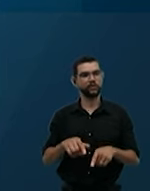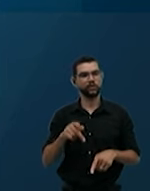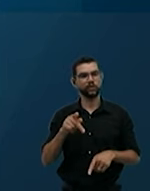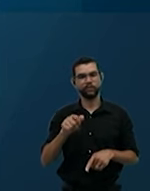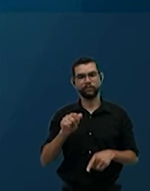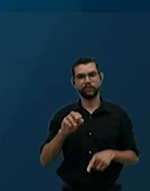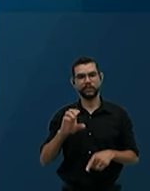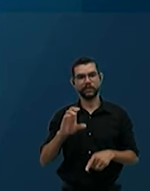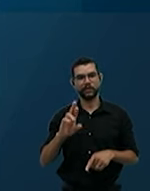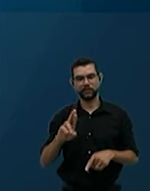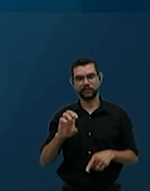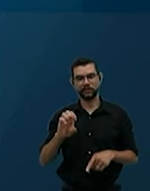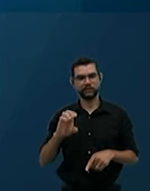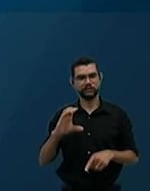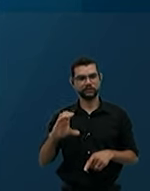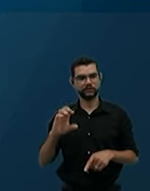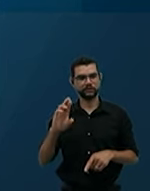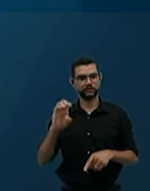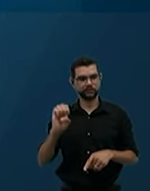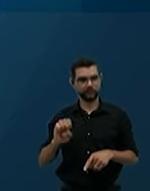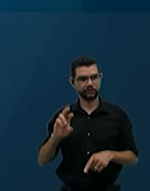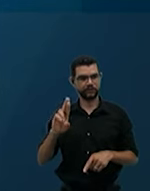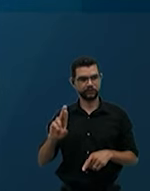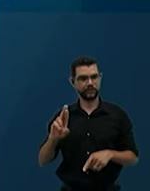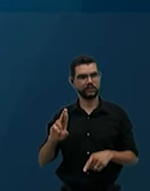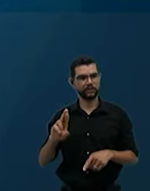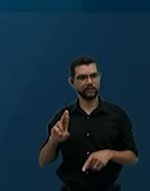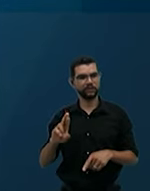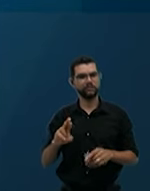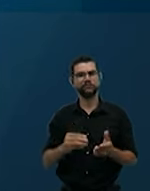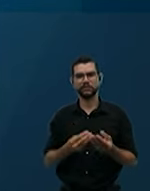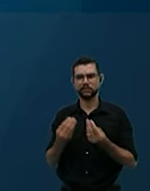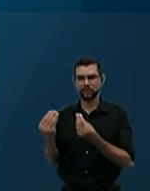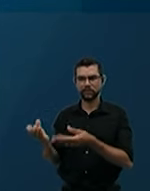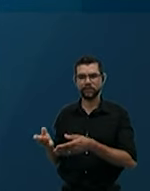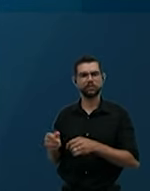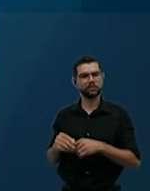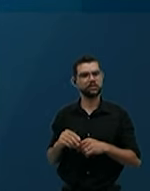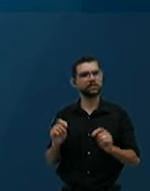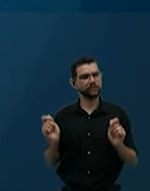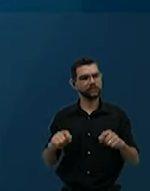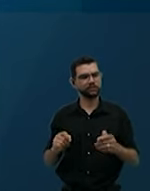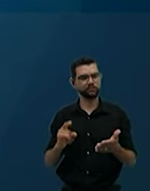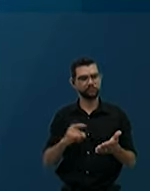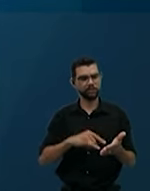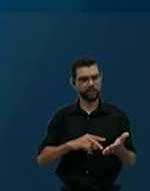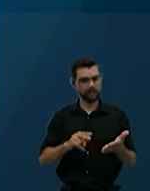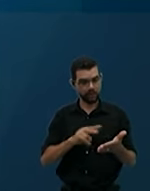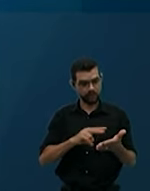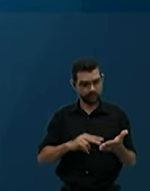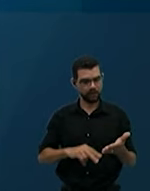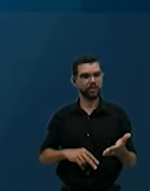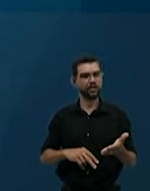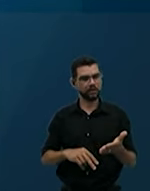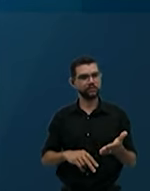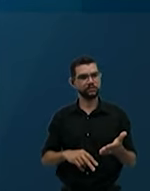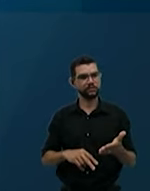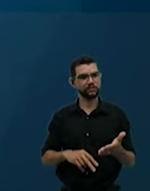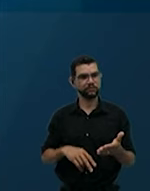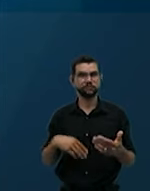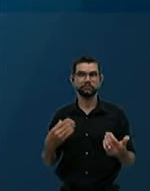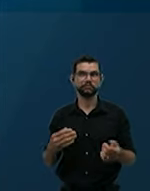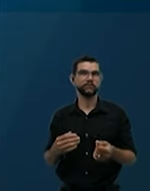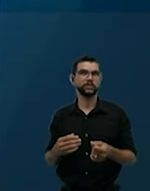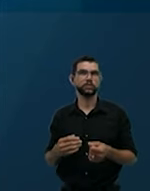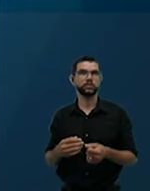declaração oposto em face do acórdão do Tribunal Inferior. Bom, superado essa questão da falta de interesse de agir neste